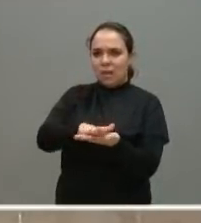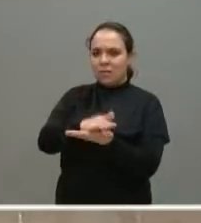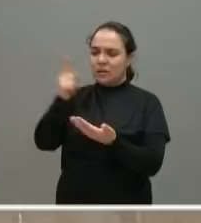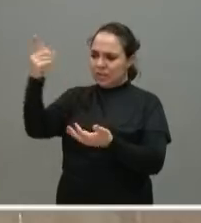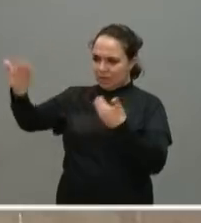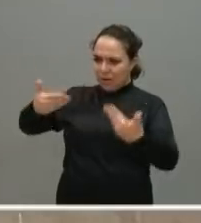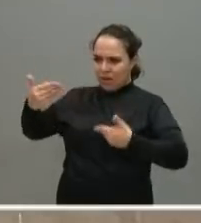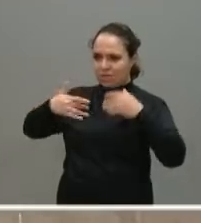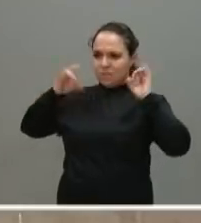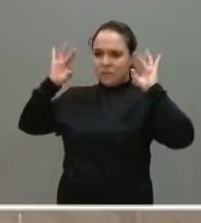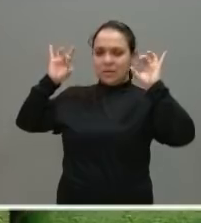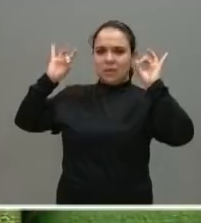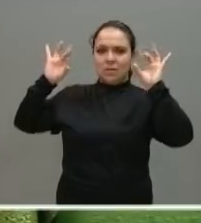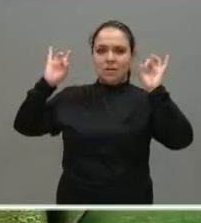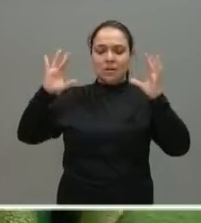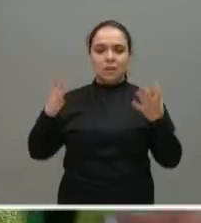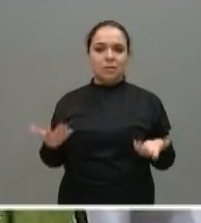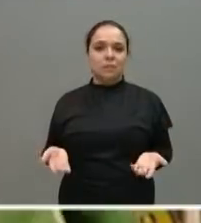trate diferenciado.